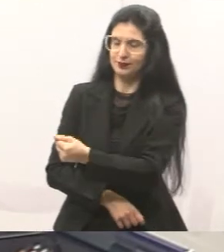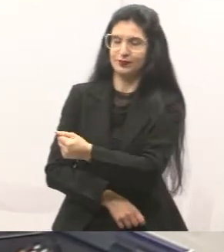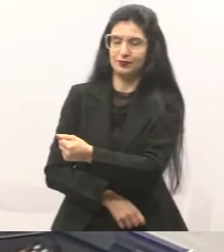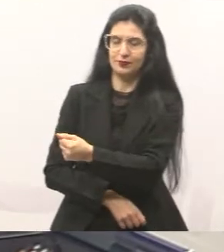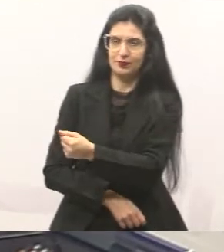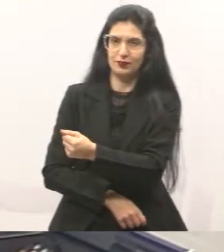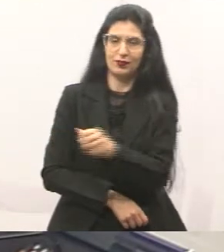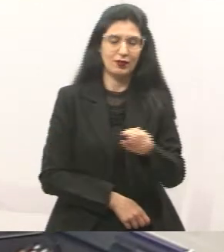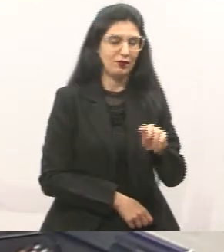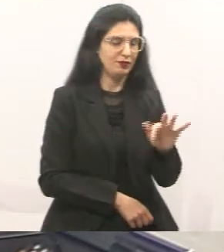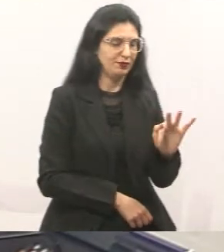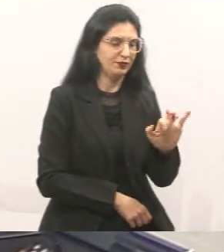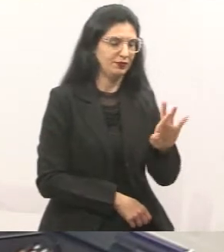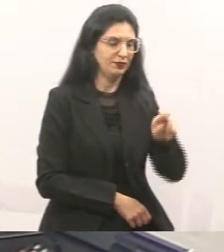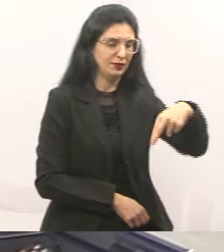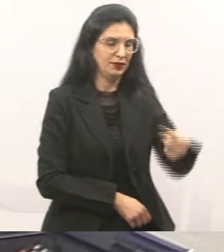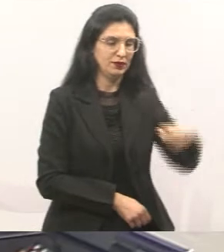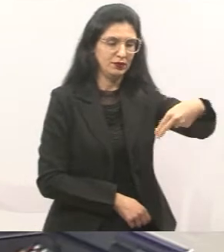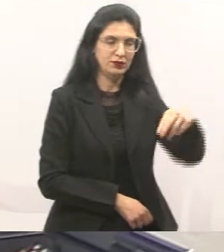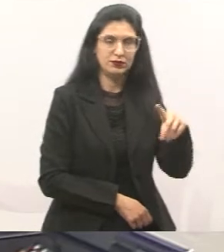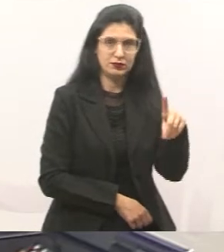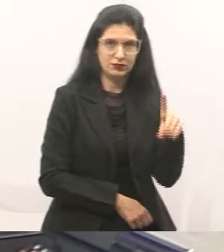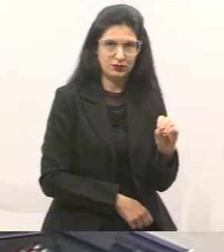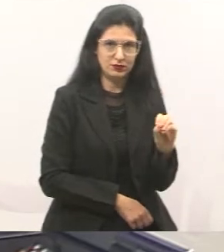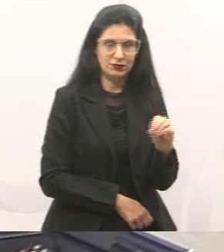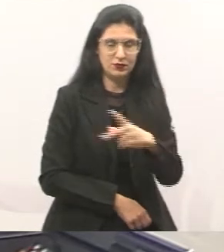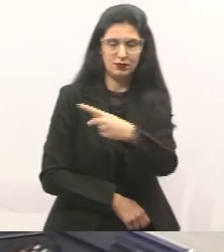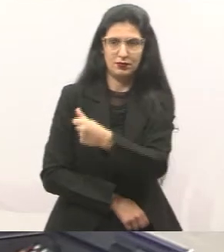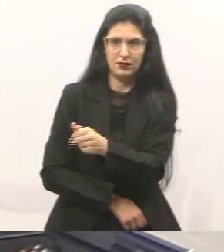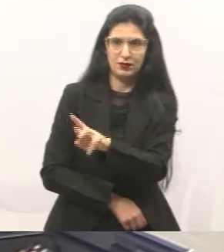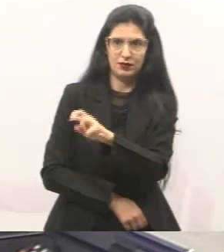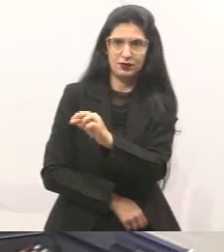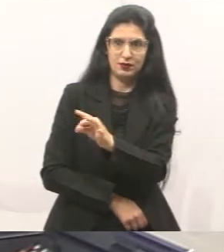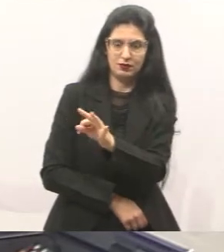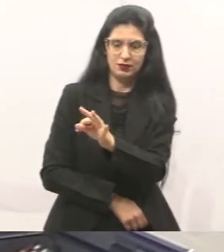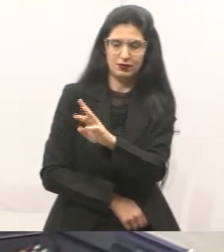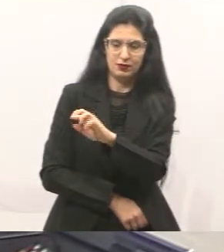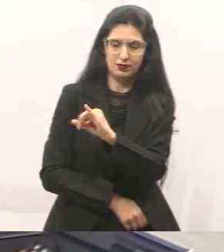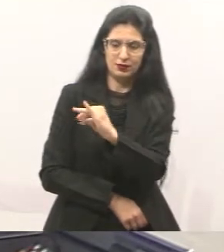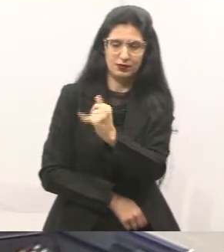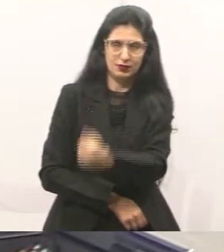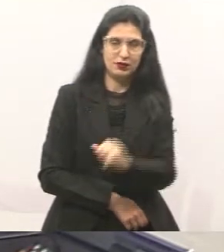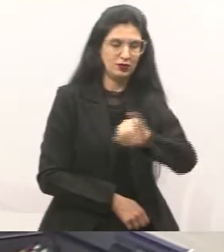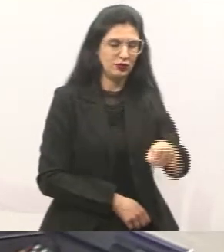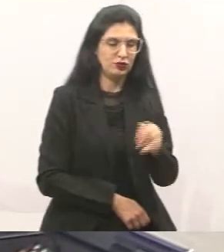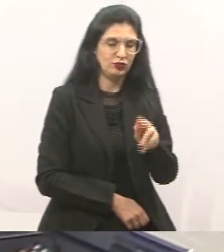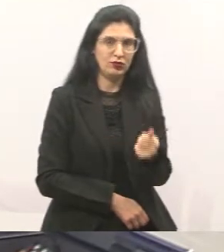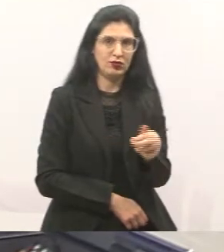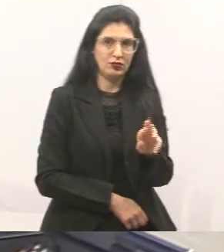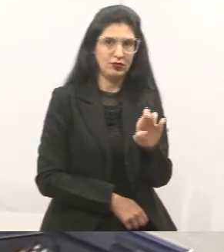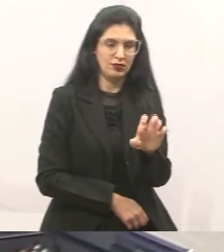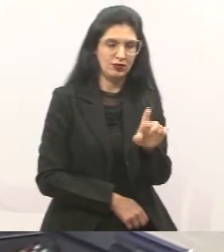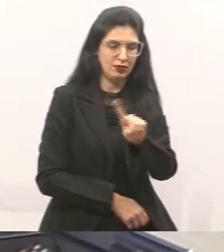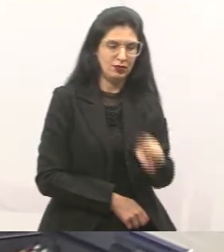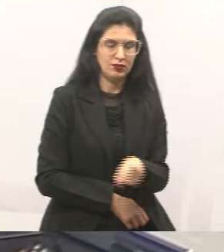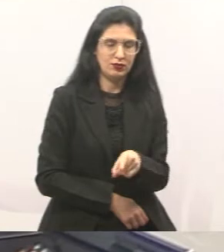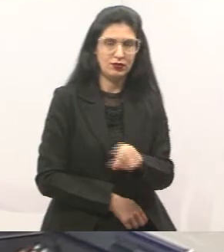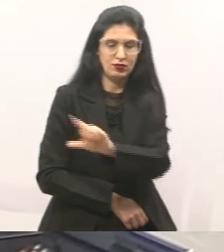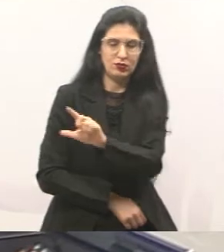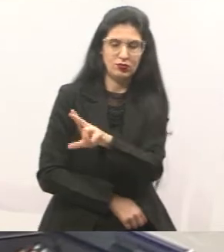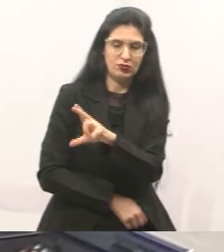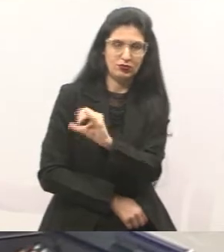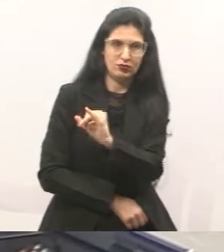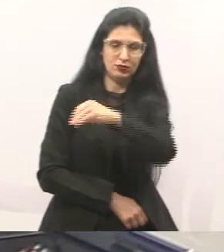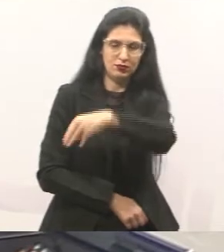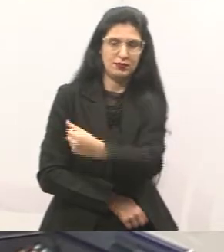Santos, Fernando da Ótica Original, Patrícia Giuliani, Juarez Araújo,